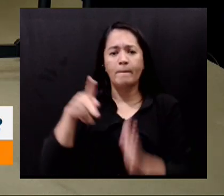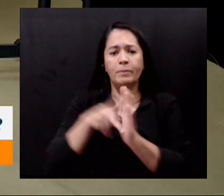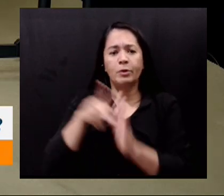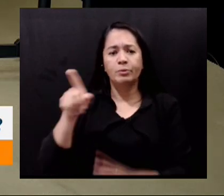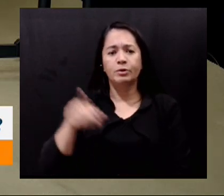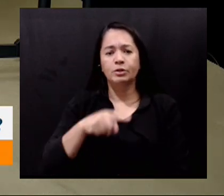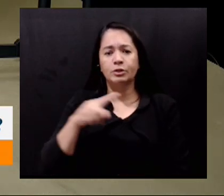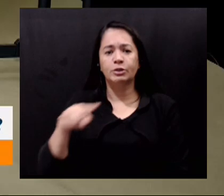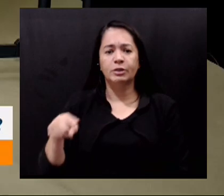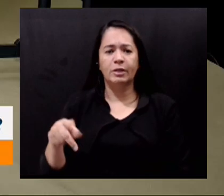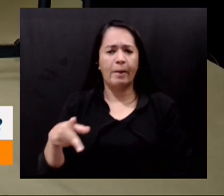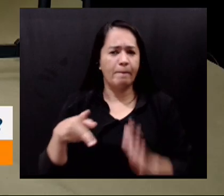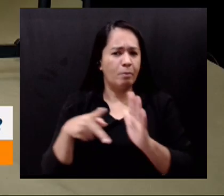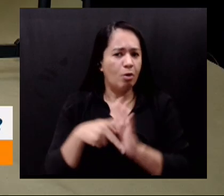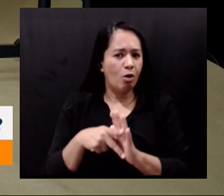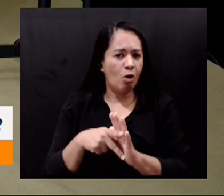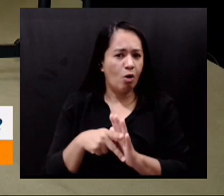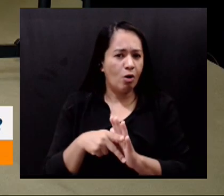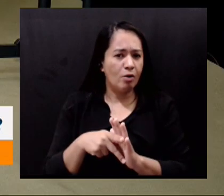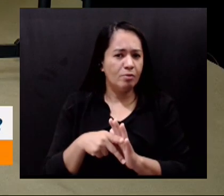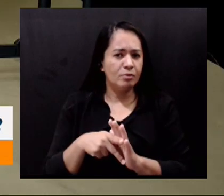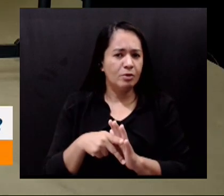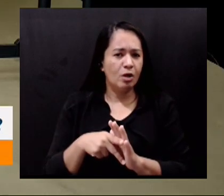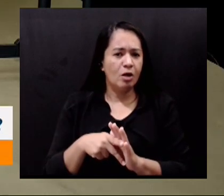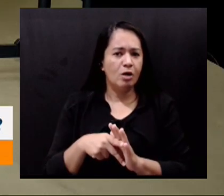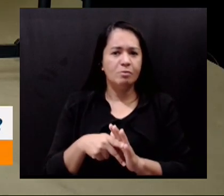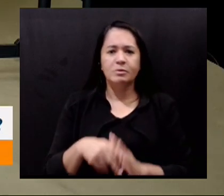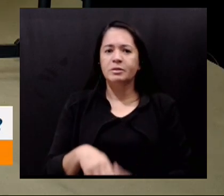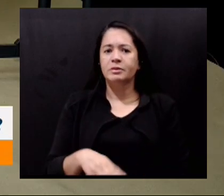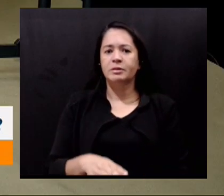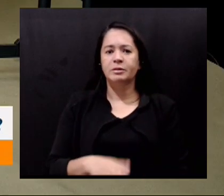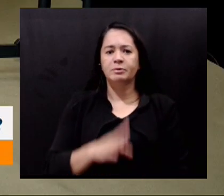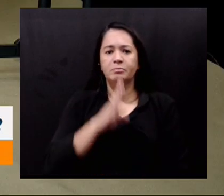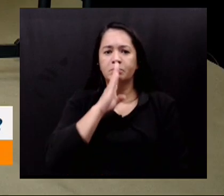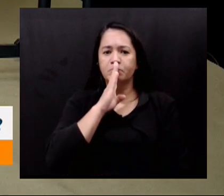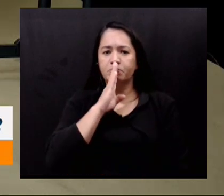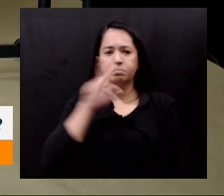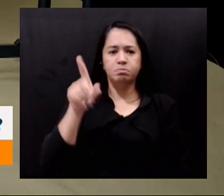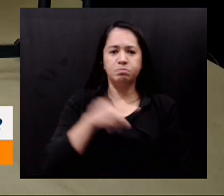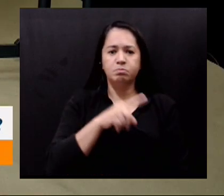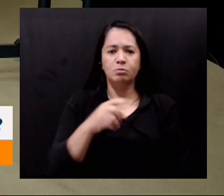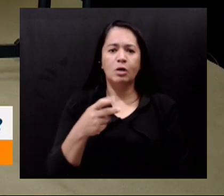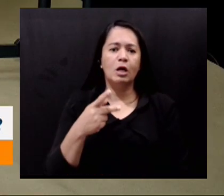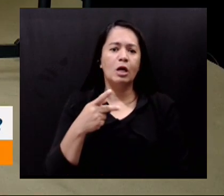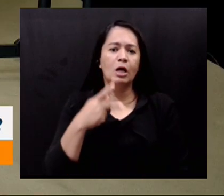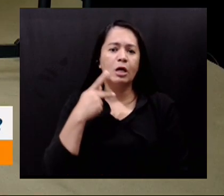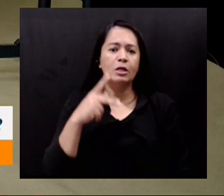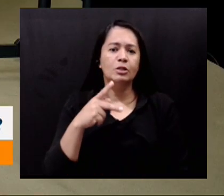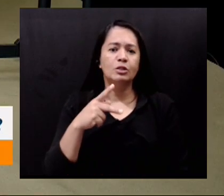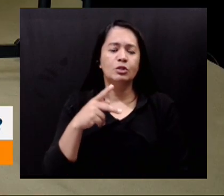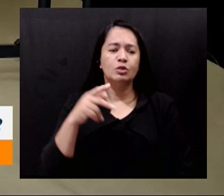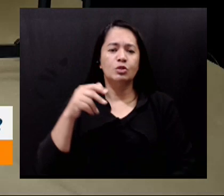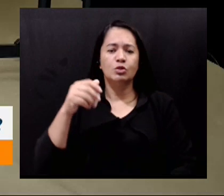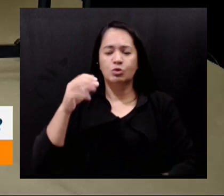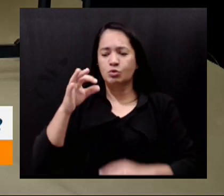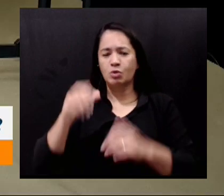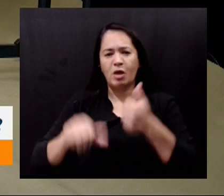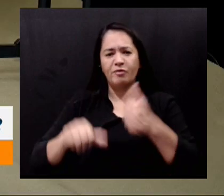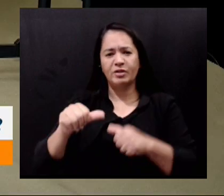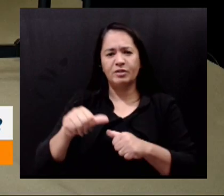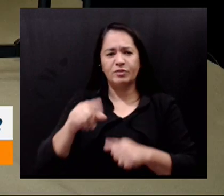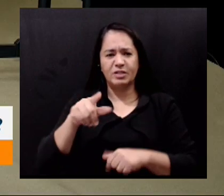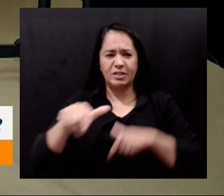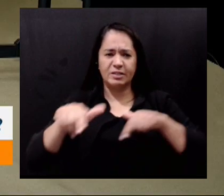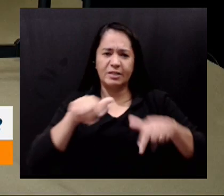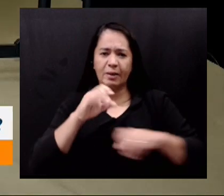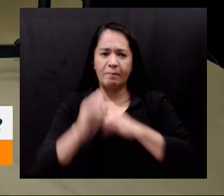de censura? Qual que é a sua avaliação sobre isso, Susana? Você que trabalha com internet, né, e tem aí